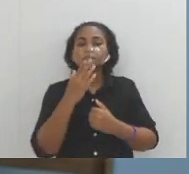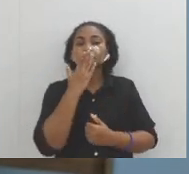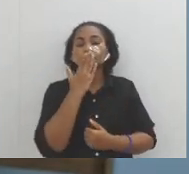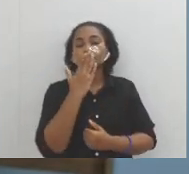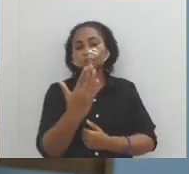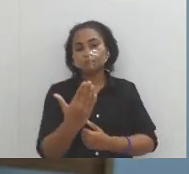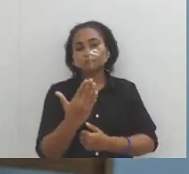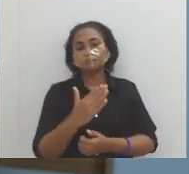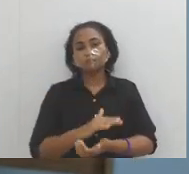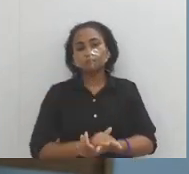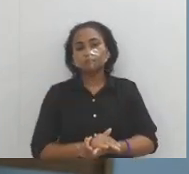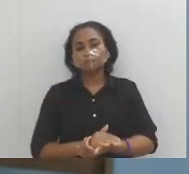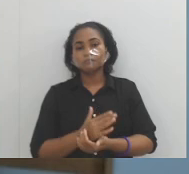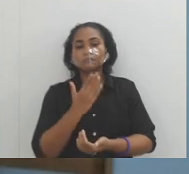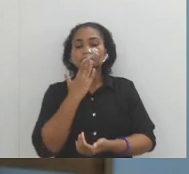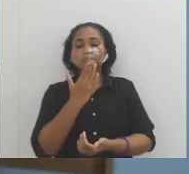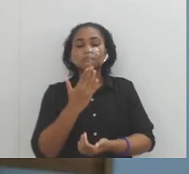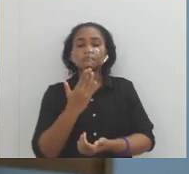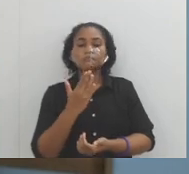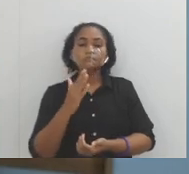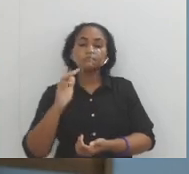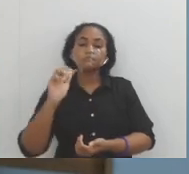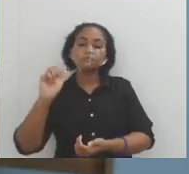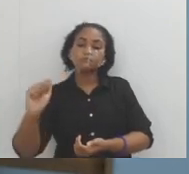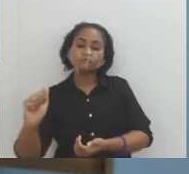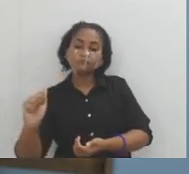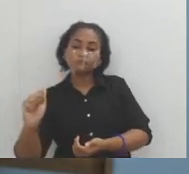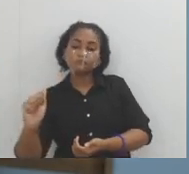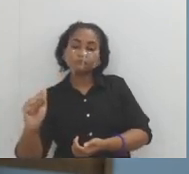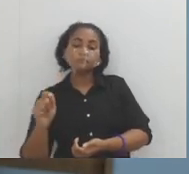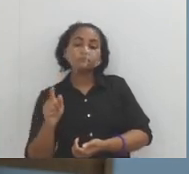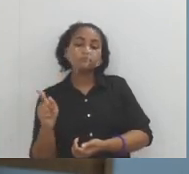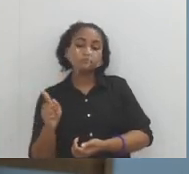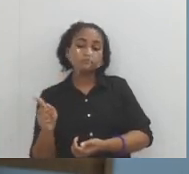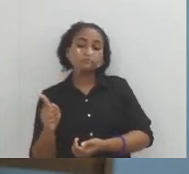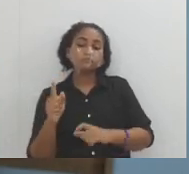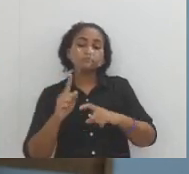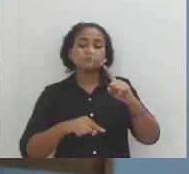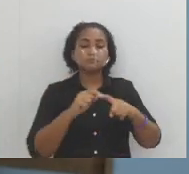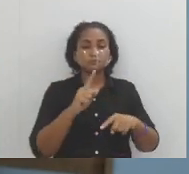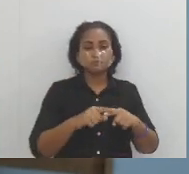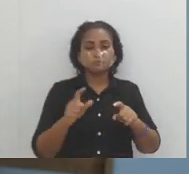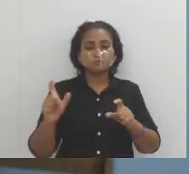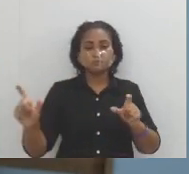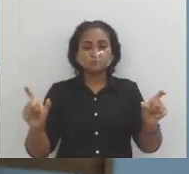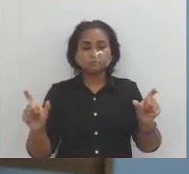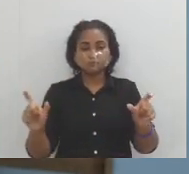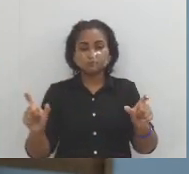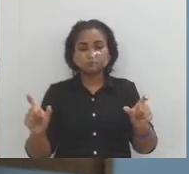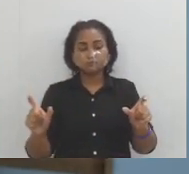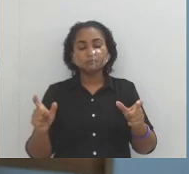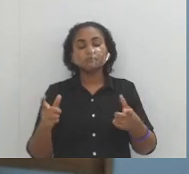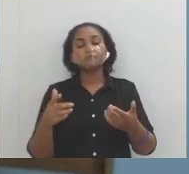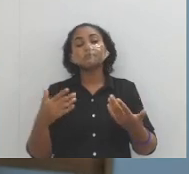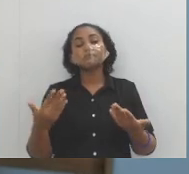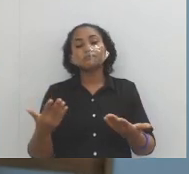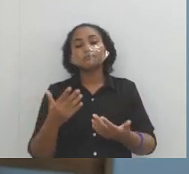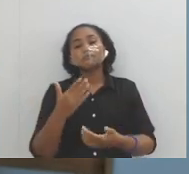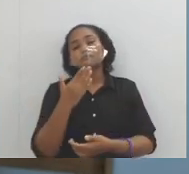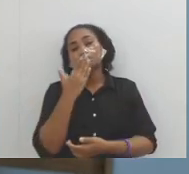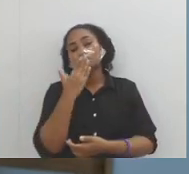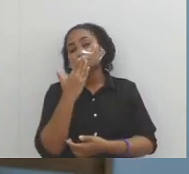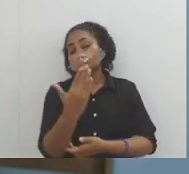preferir. Quem prefere, prefere uma coisa à outra. Então, quando nós